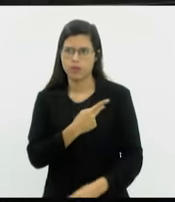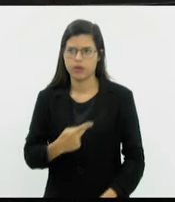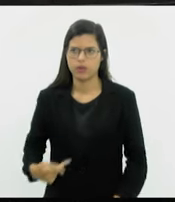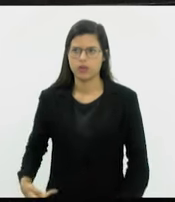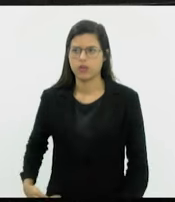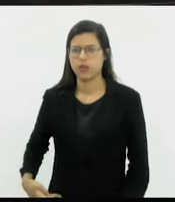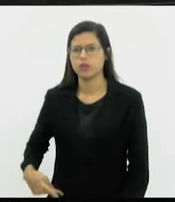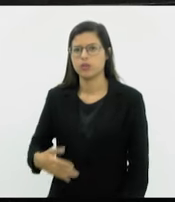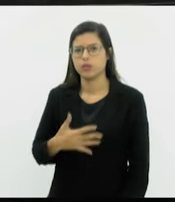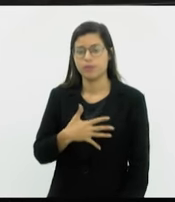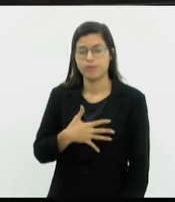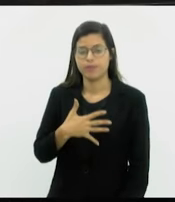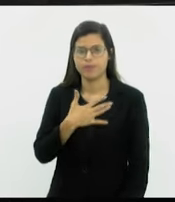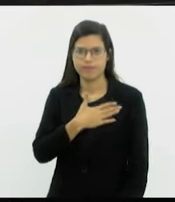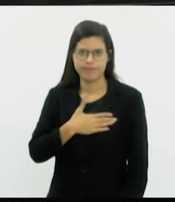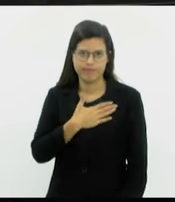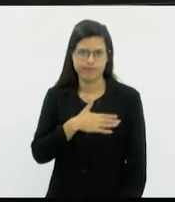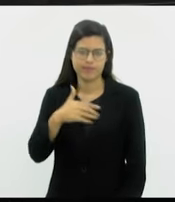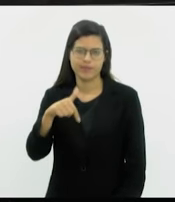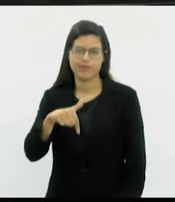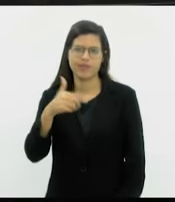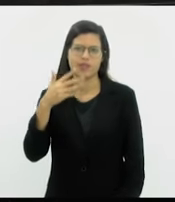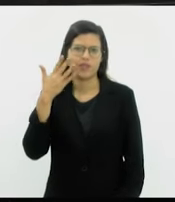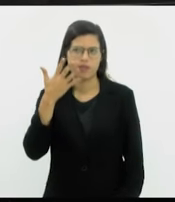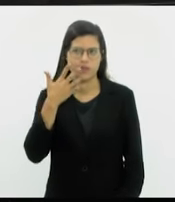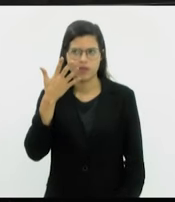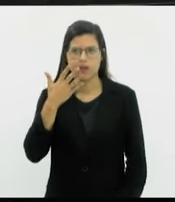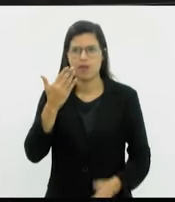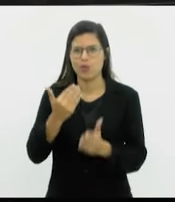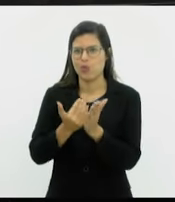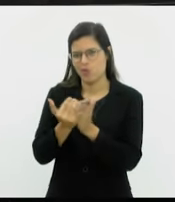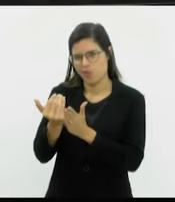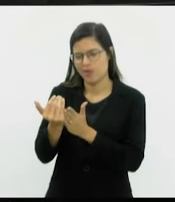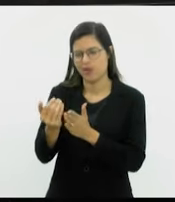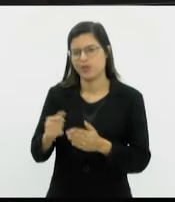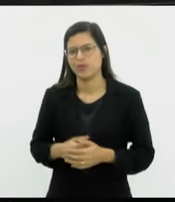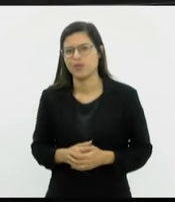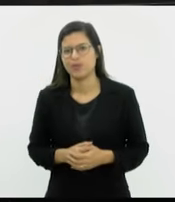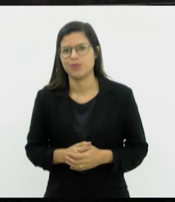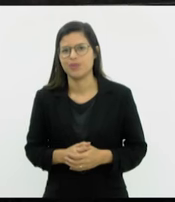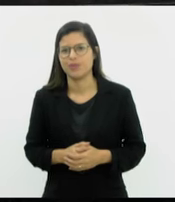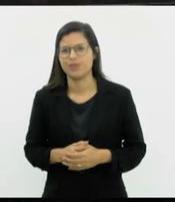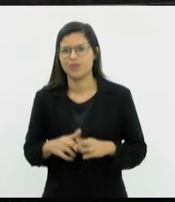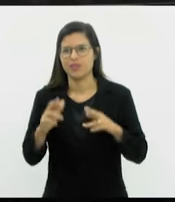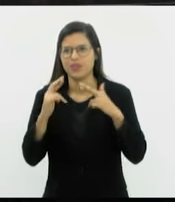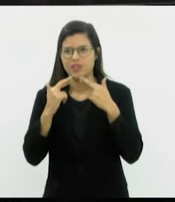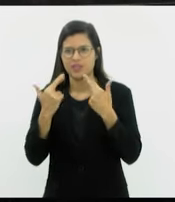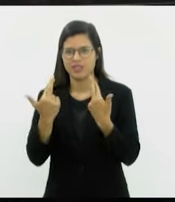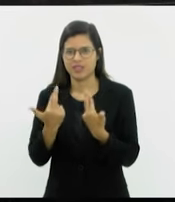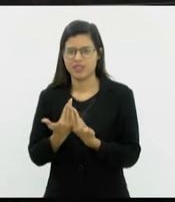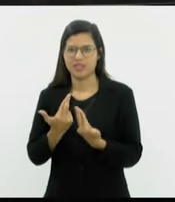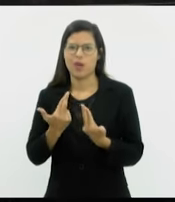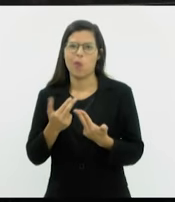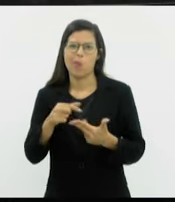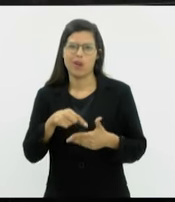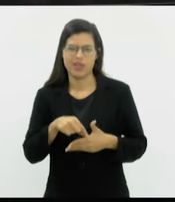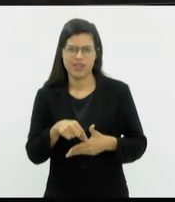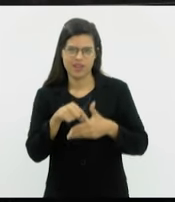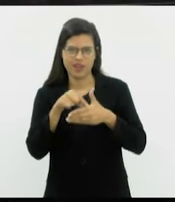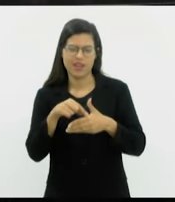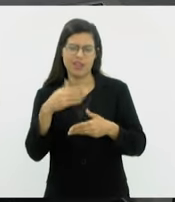um prazer poder aqui falar do expediente inicial numa sessão presidida por Vossa